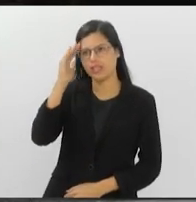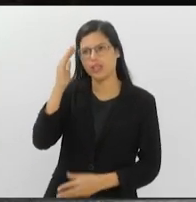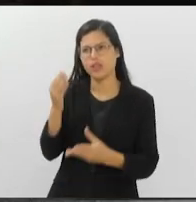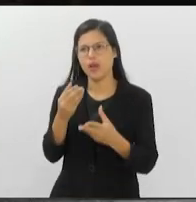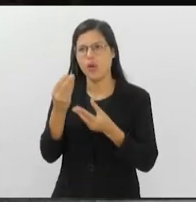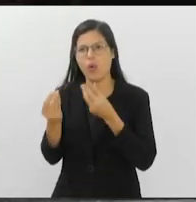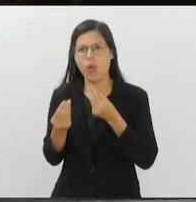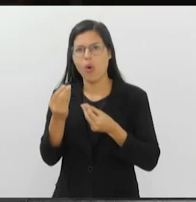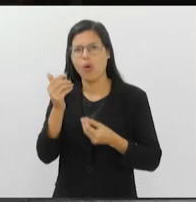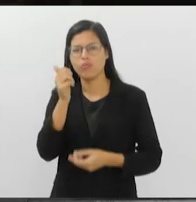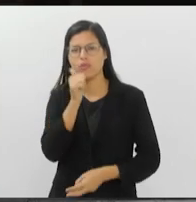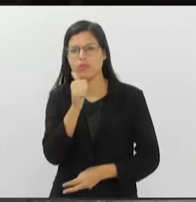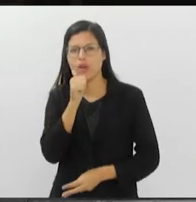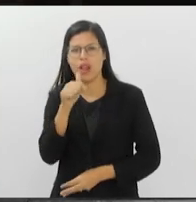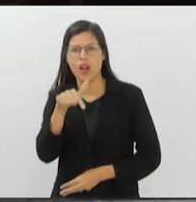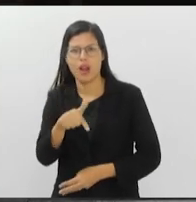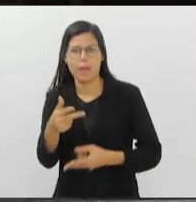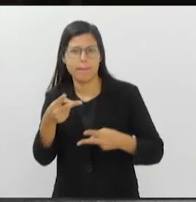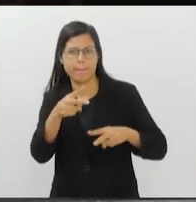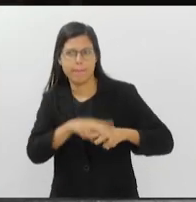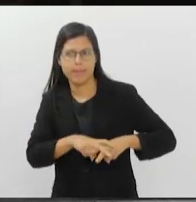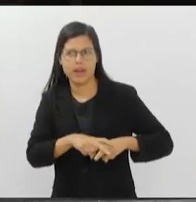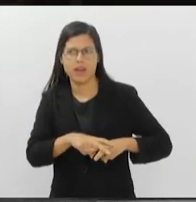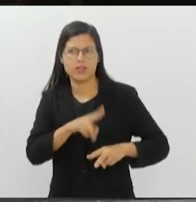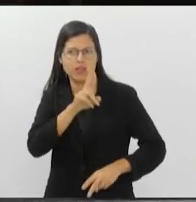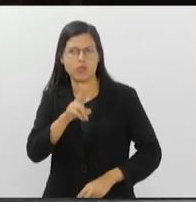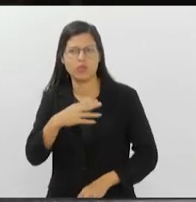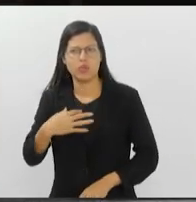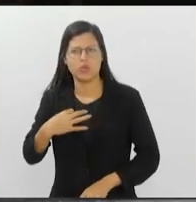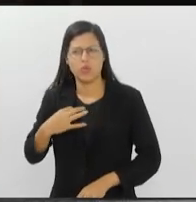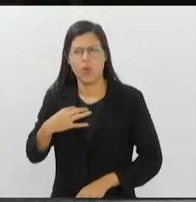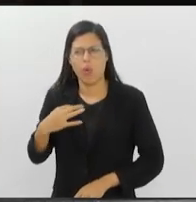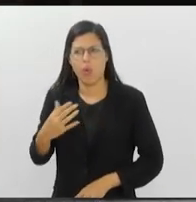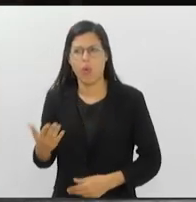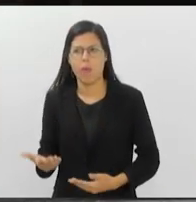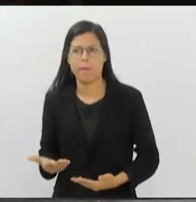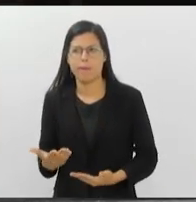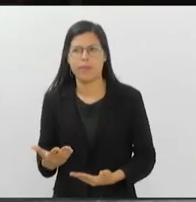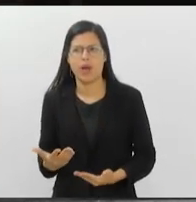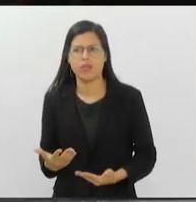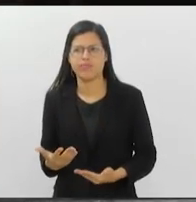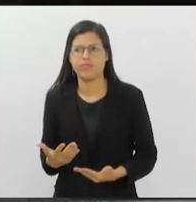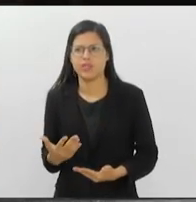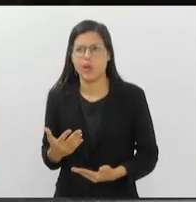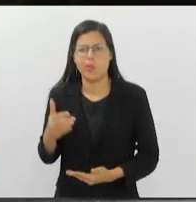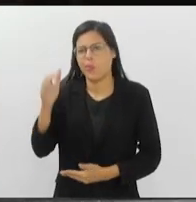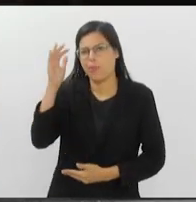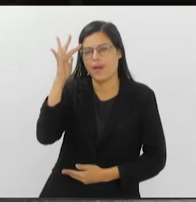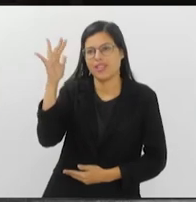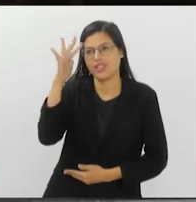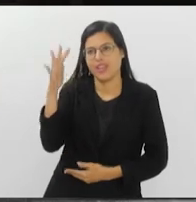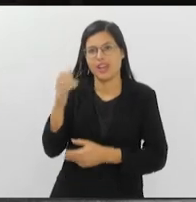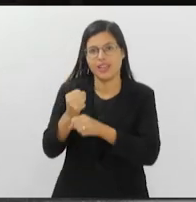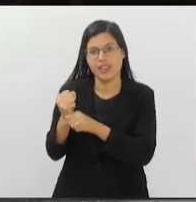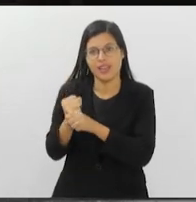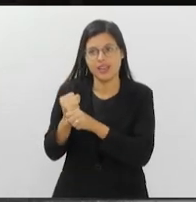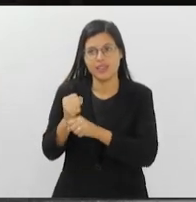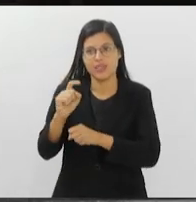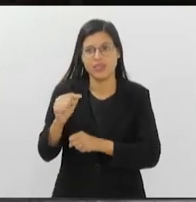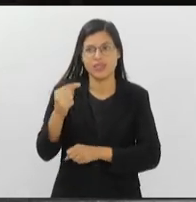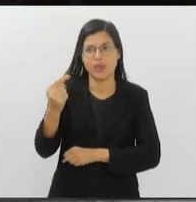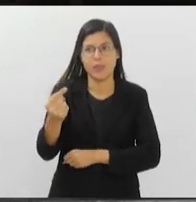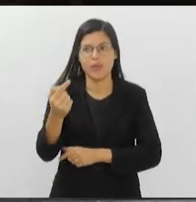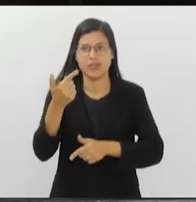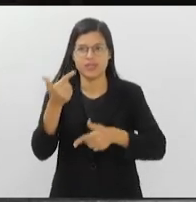mulheres, estavam ali isoladas, usando uniformes, assim. E eu não imaginaria que, alguns anos depois, eu